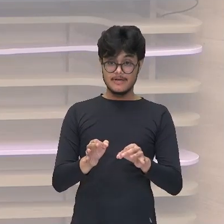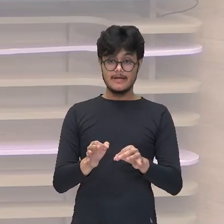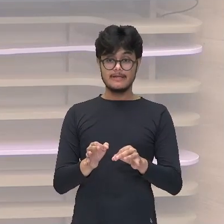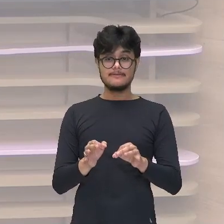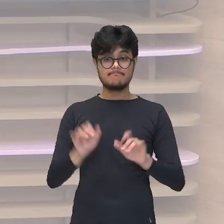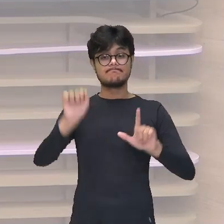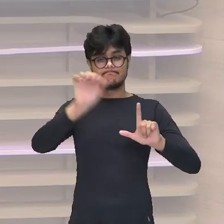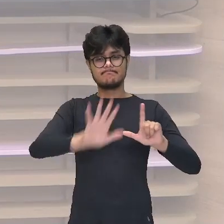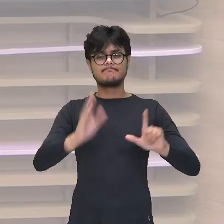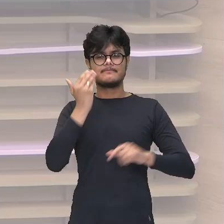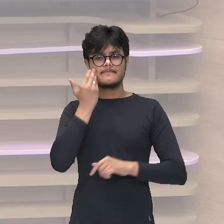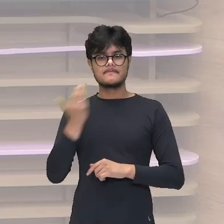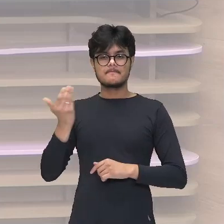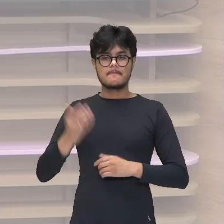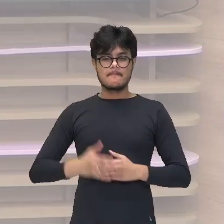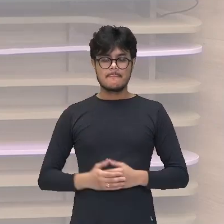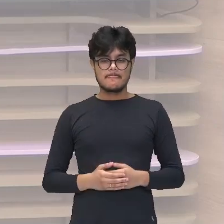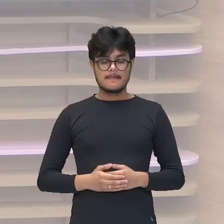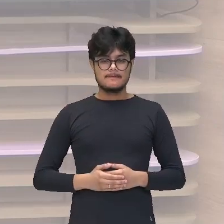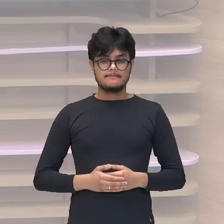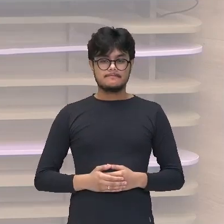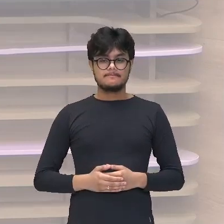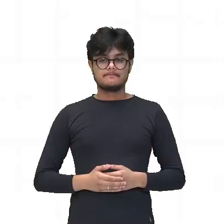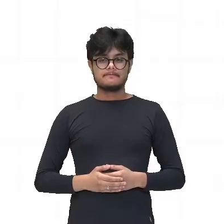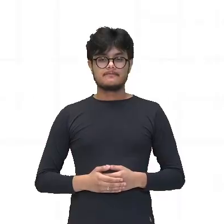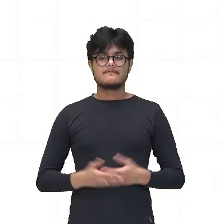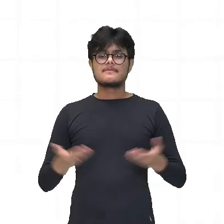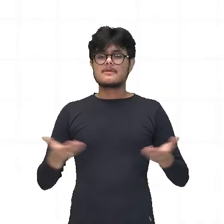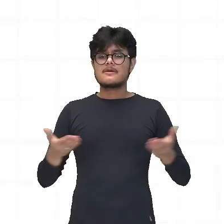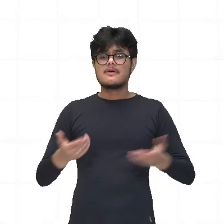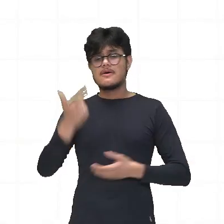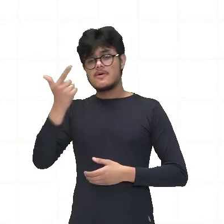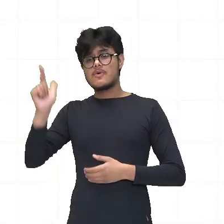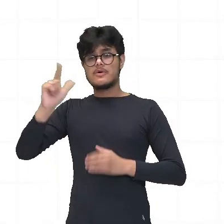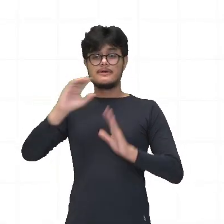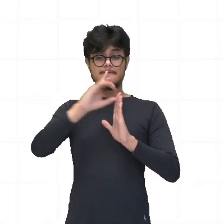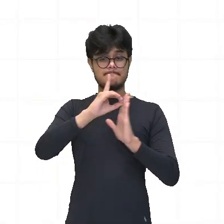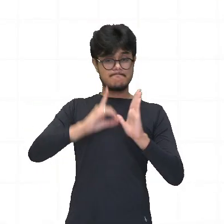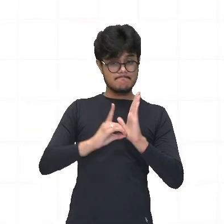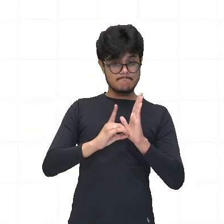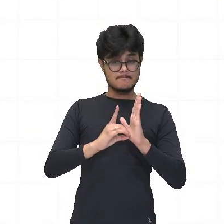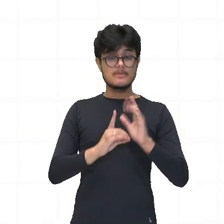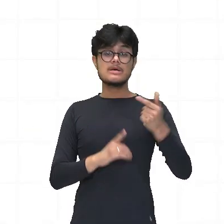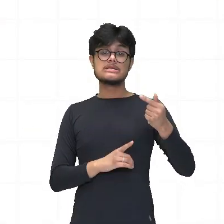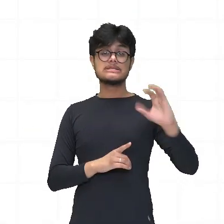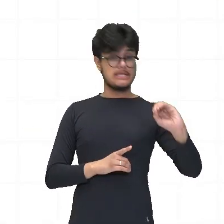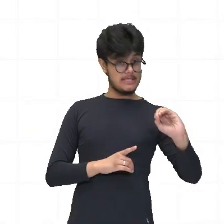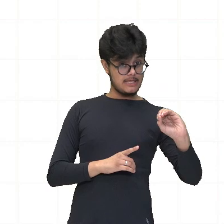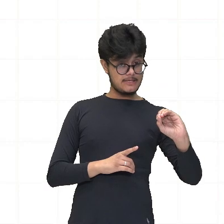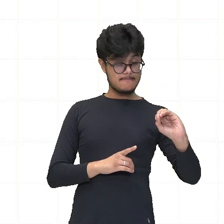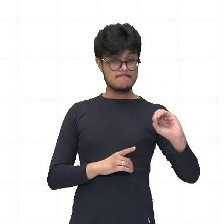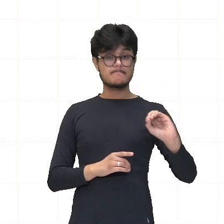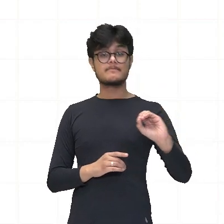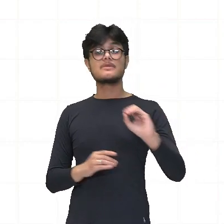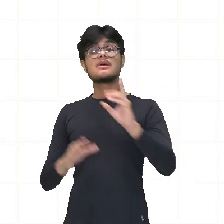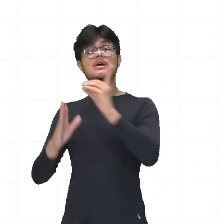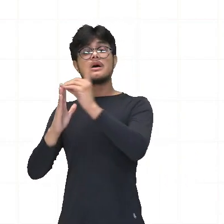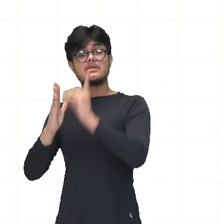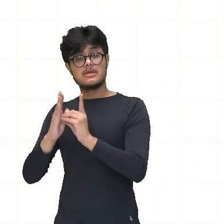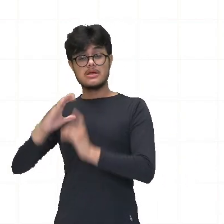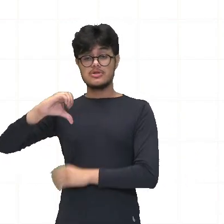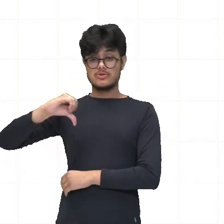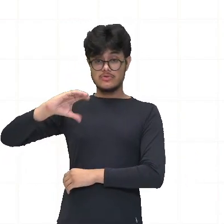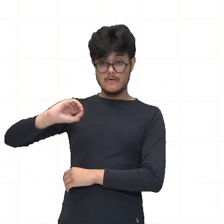esses fluxos. Vamos agora para as próximas décadas. A gente tem aí da década de 70 até a década de